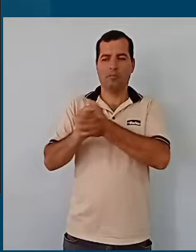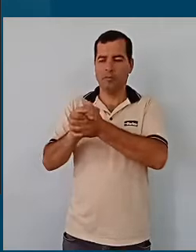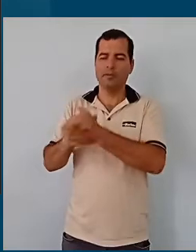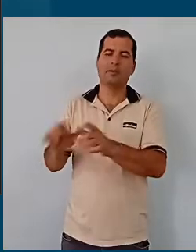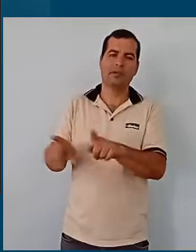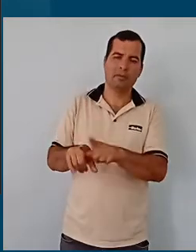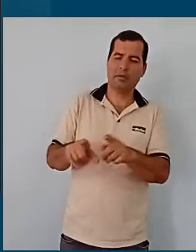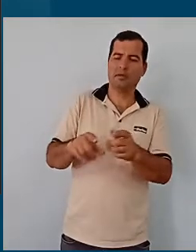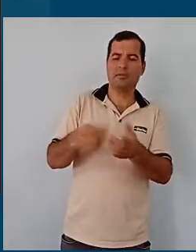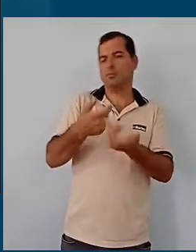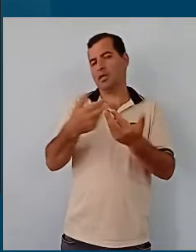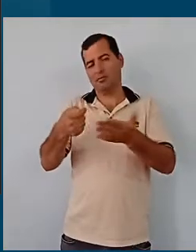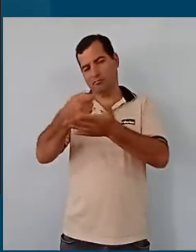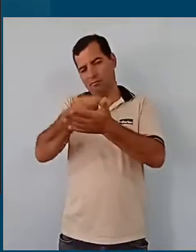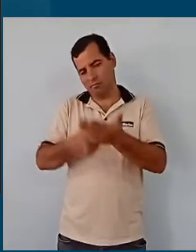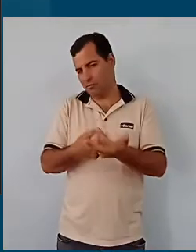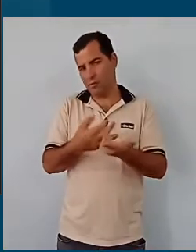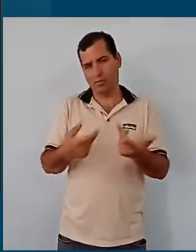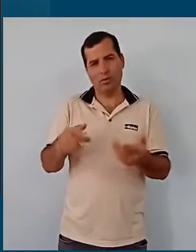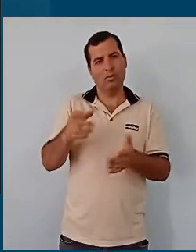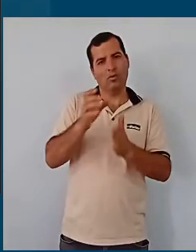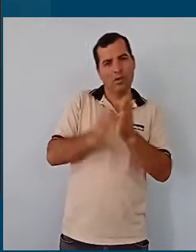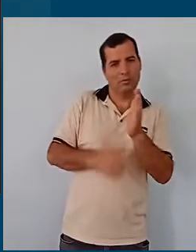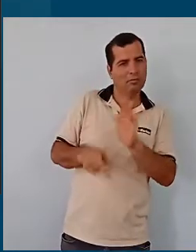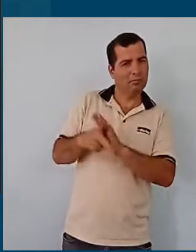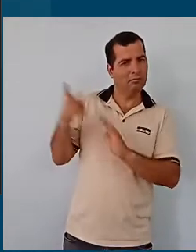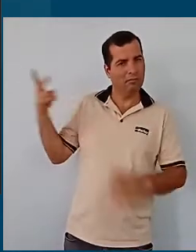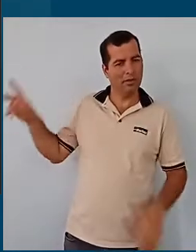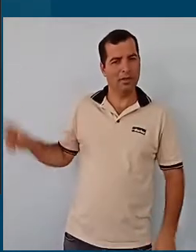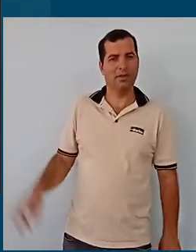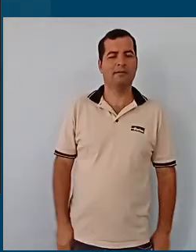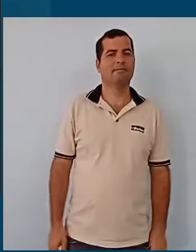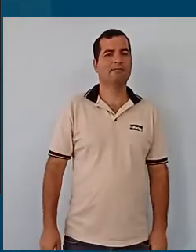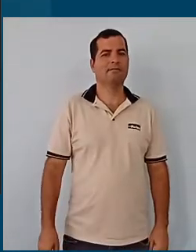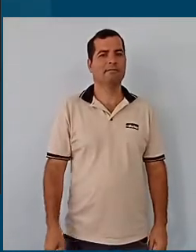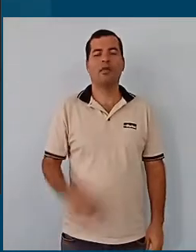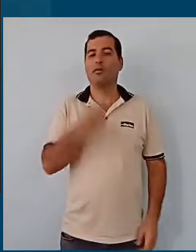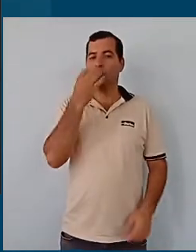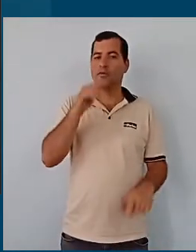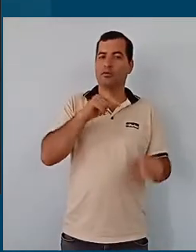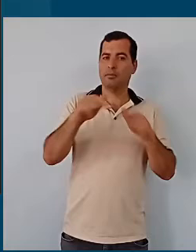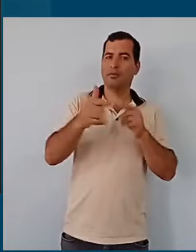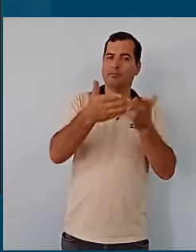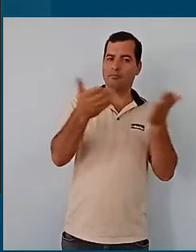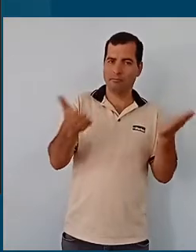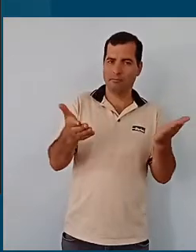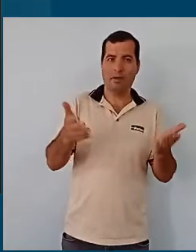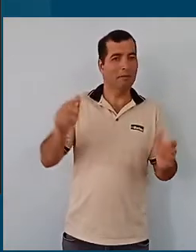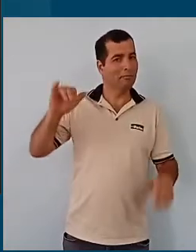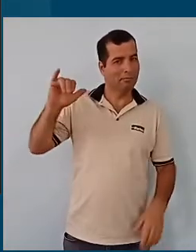introdução. Então, bom trabalho a todos vocês, né, e vamos participar.